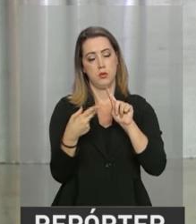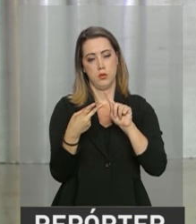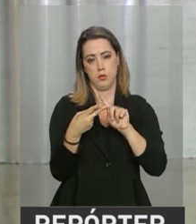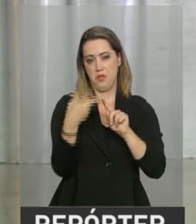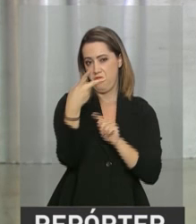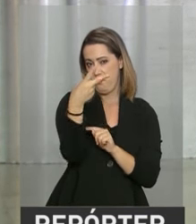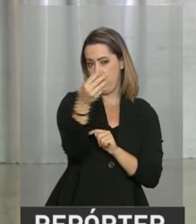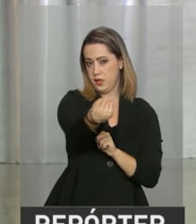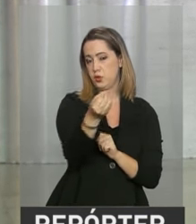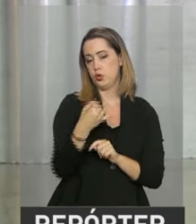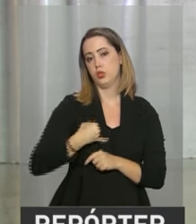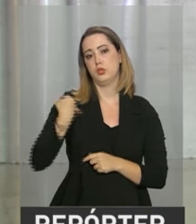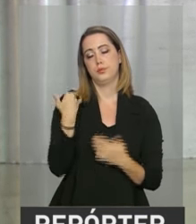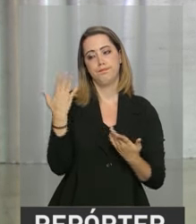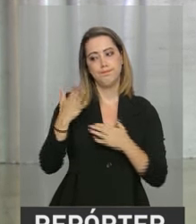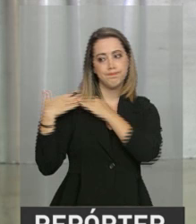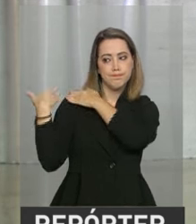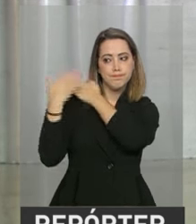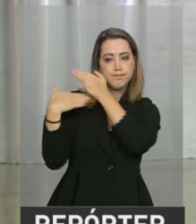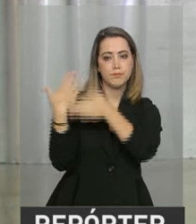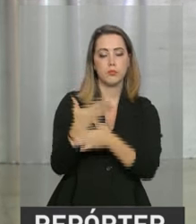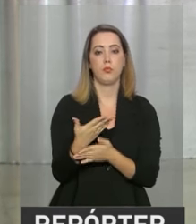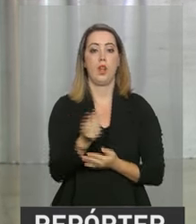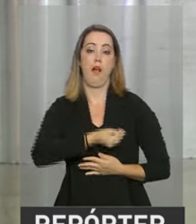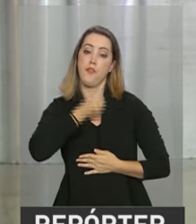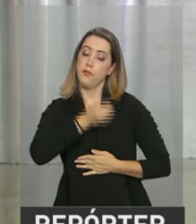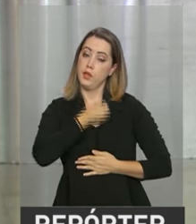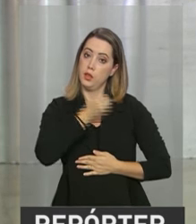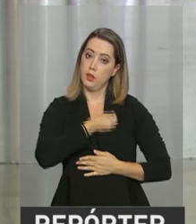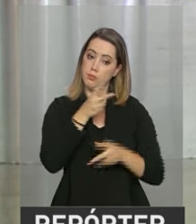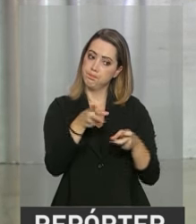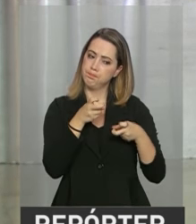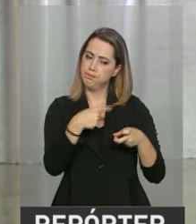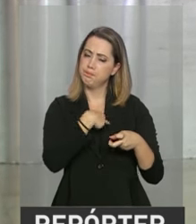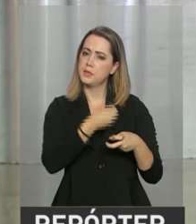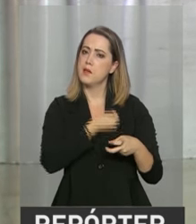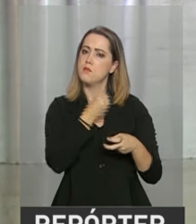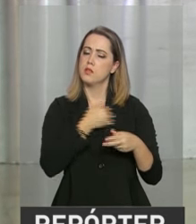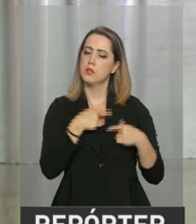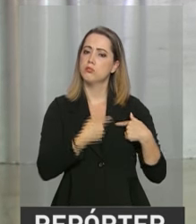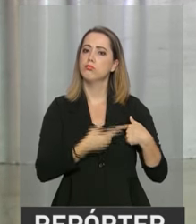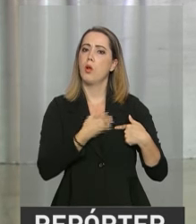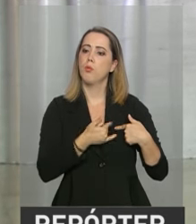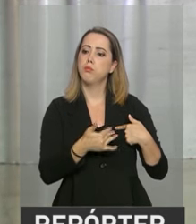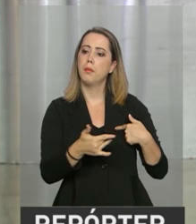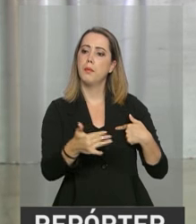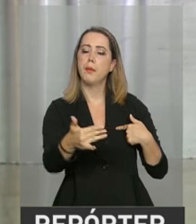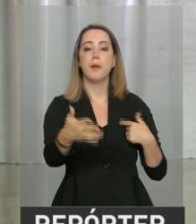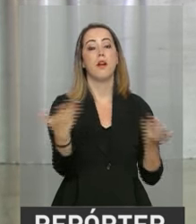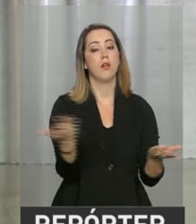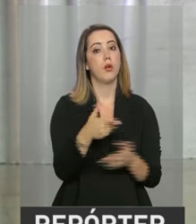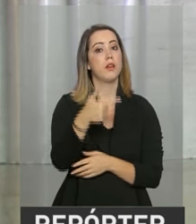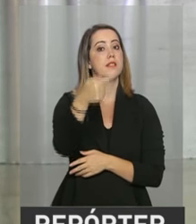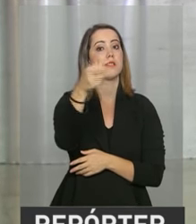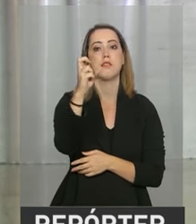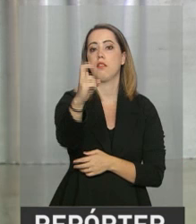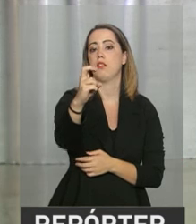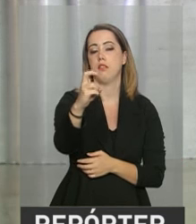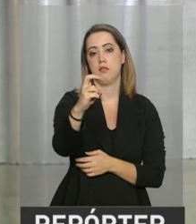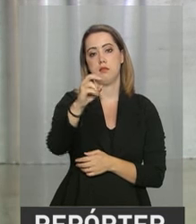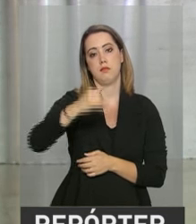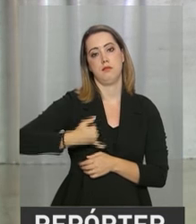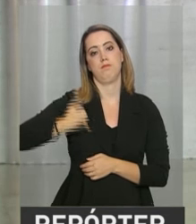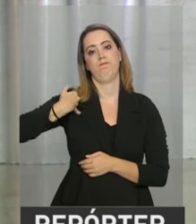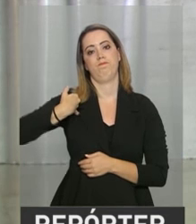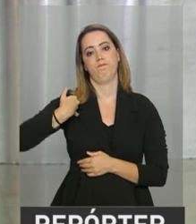décadas. A expectativa de vida do brasileiro aumentou nesse período e já ultrapassa 75 anos em